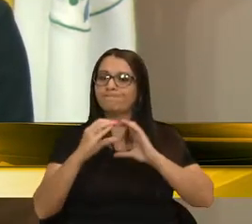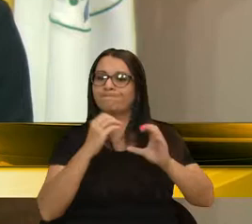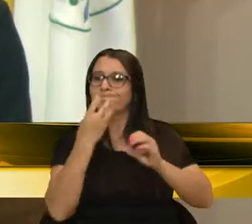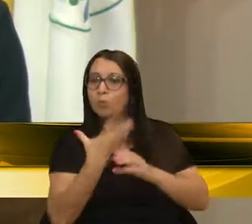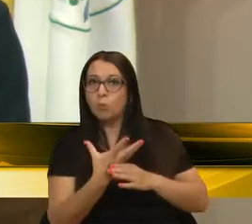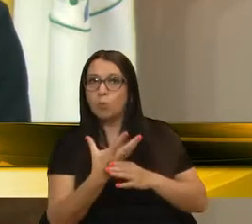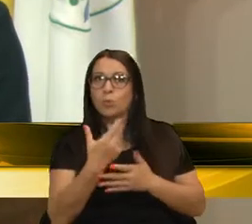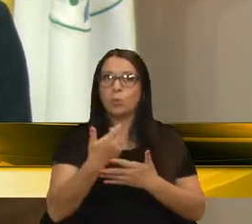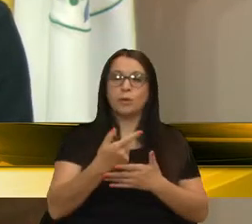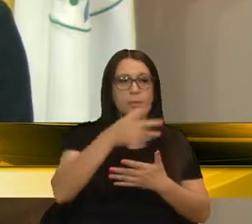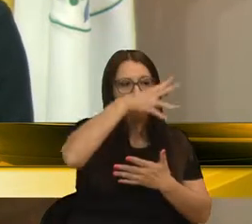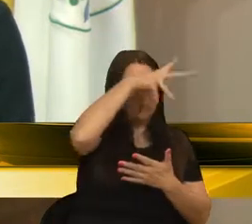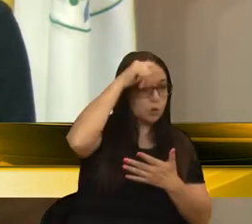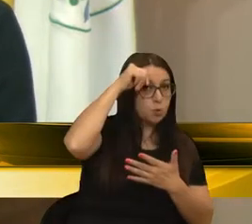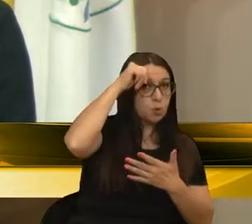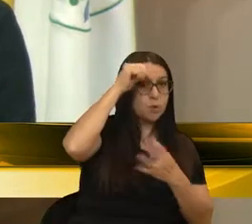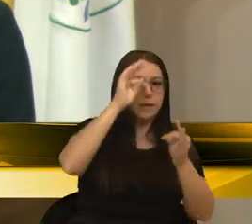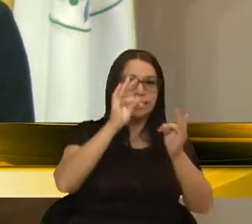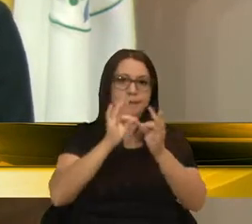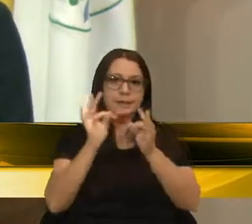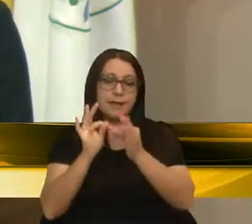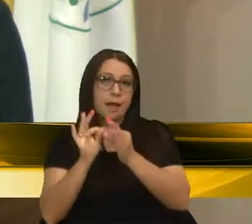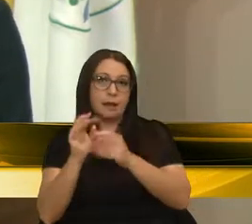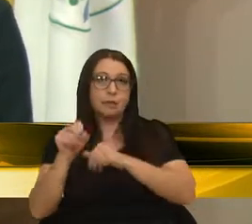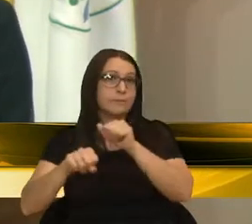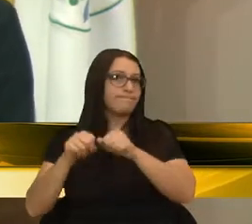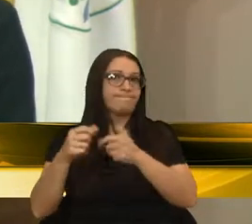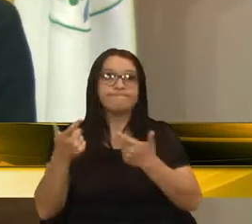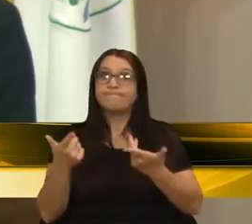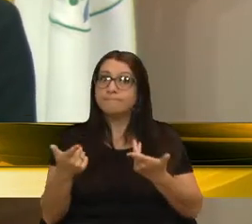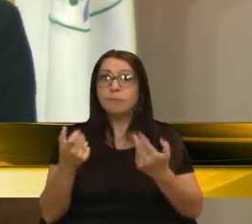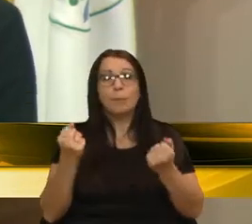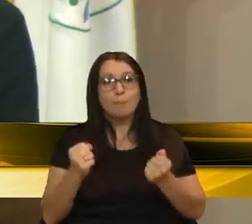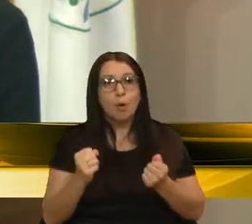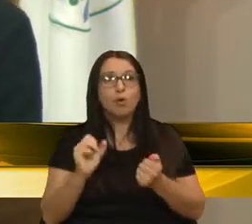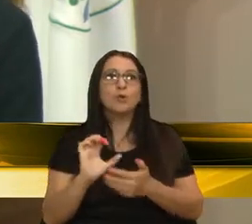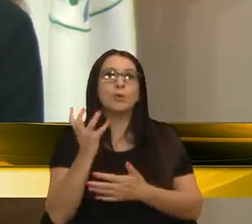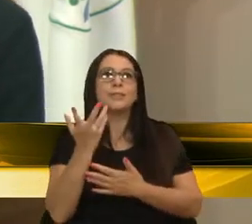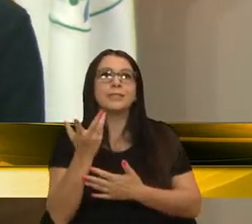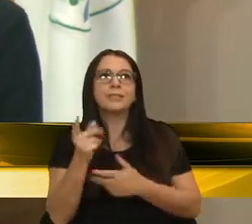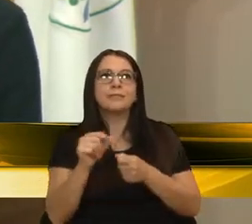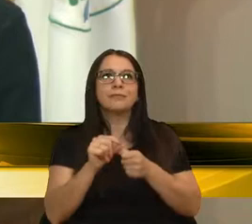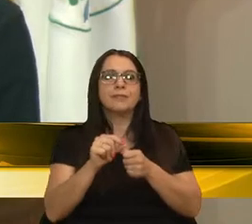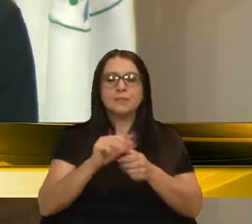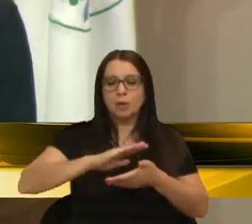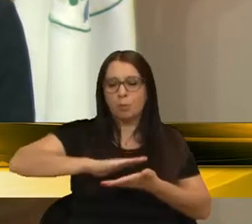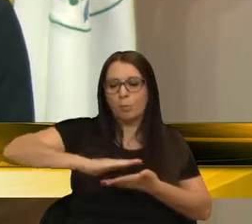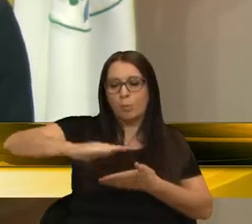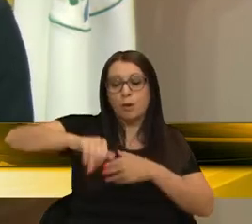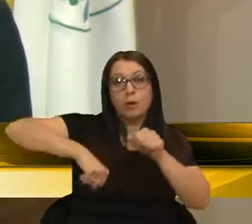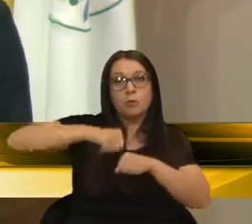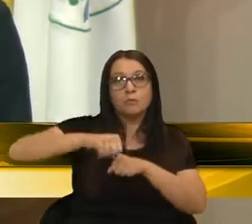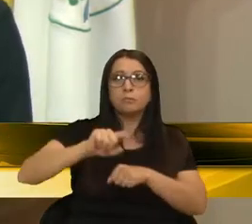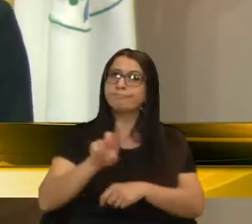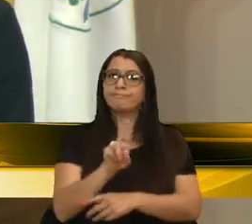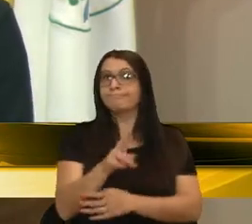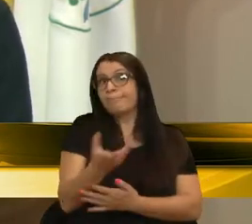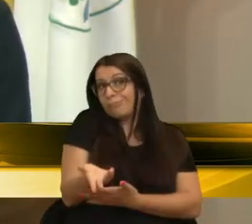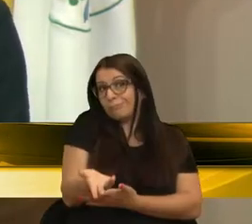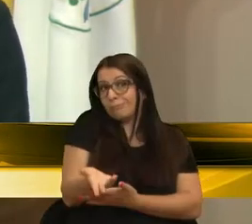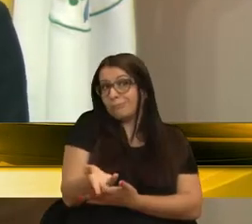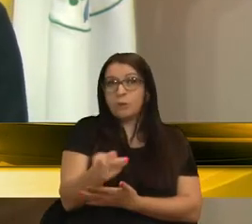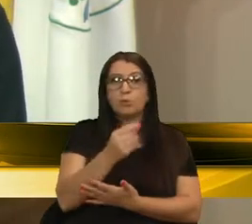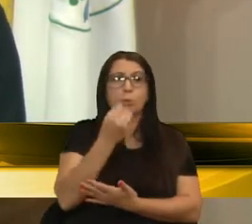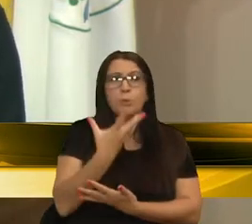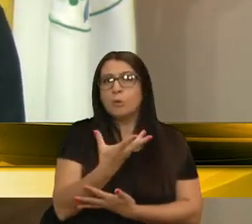entre prefeitura, técnicos e ciclistas, pode acontecer de fazerem uma ciclovia que não seja utilizada. E isso não é bom